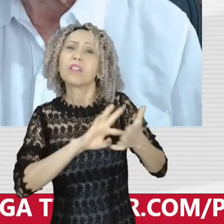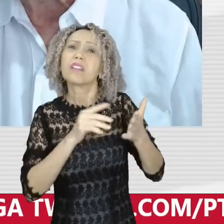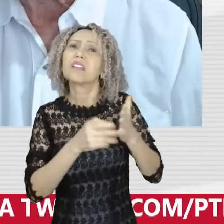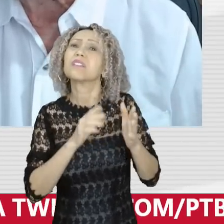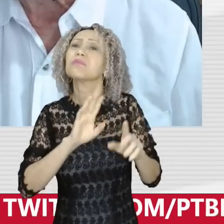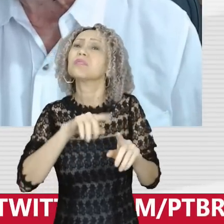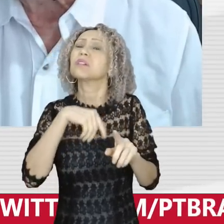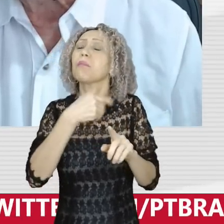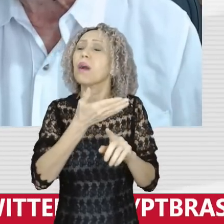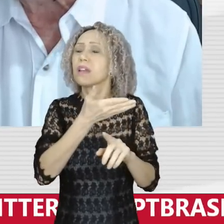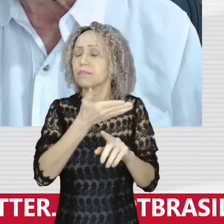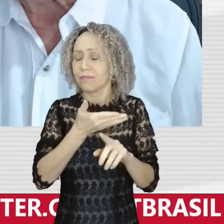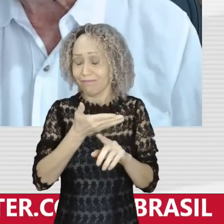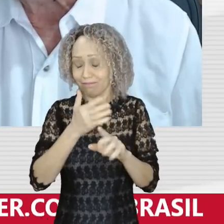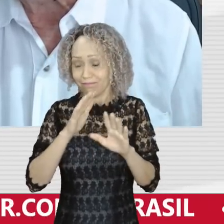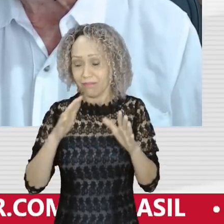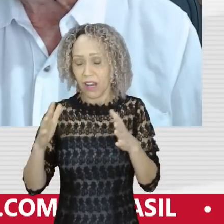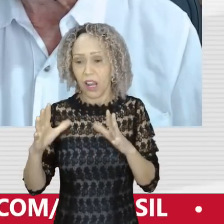entende que